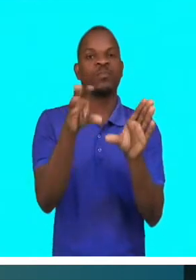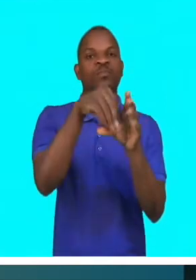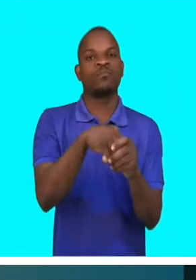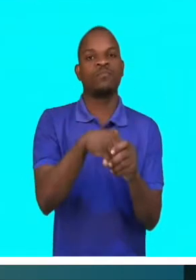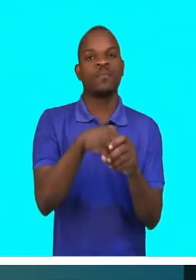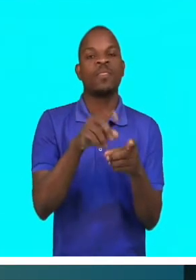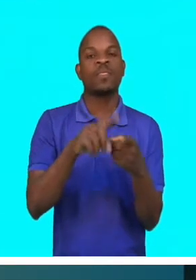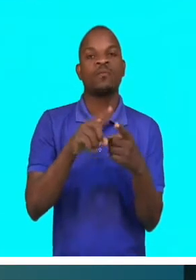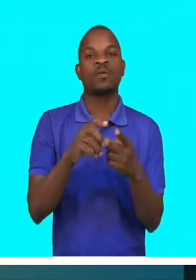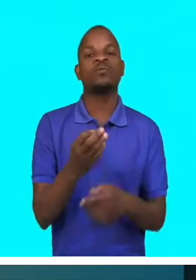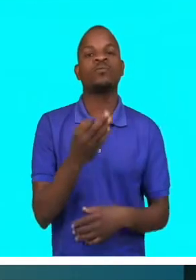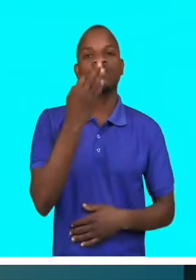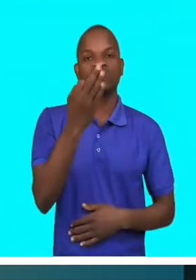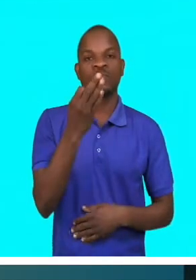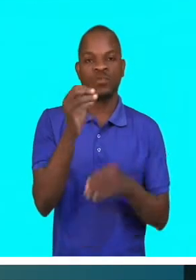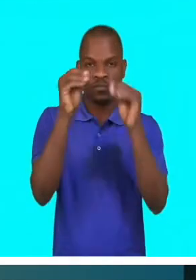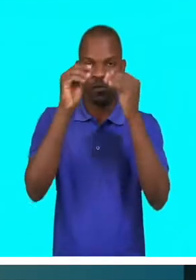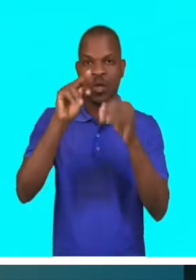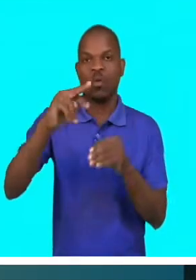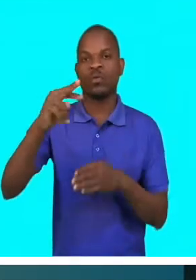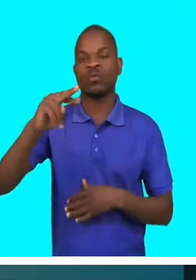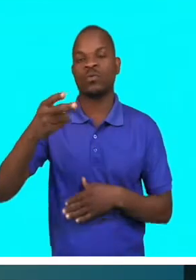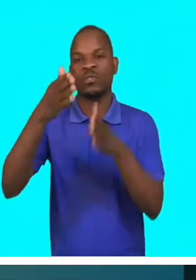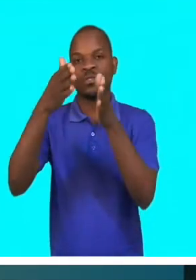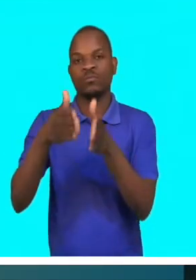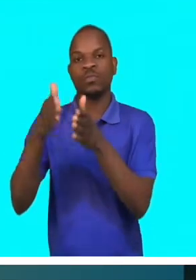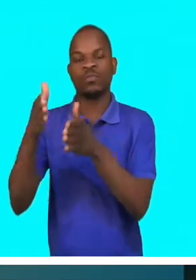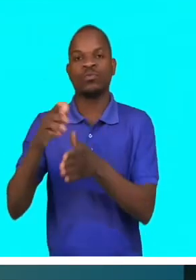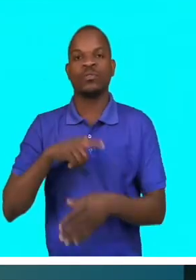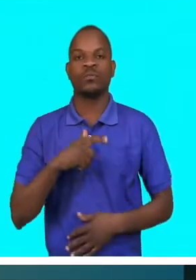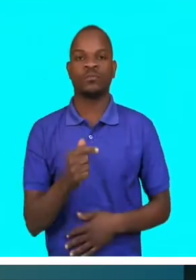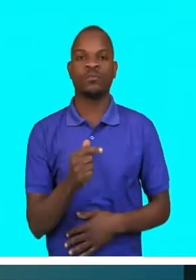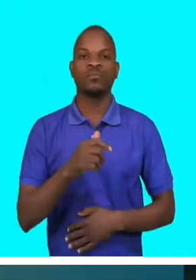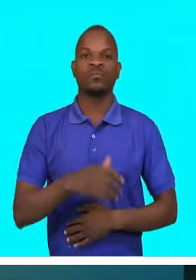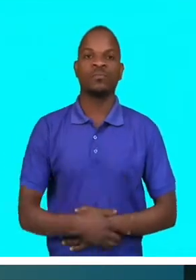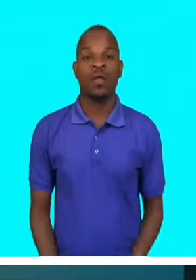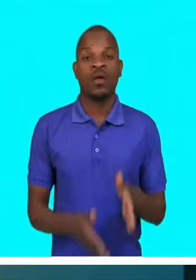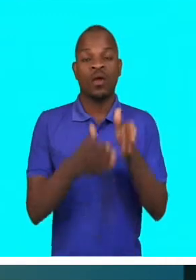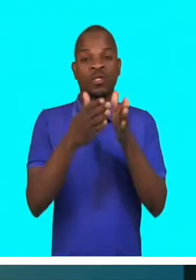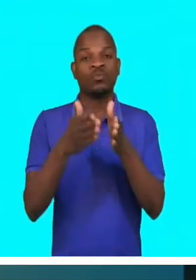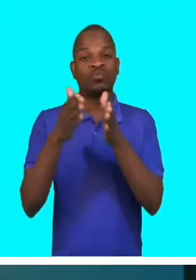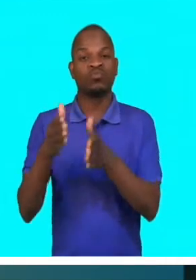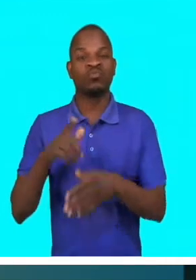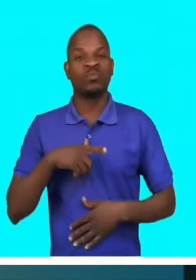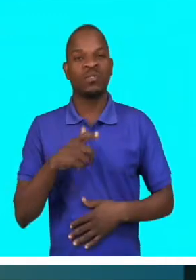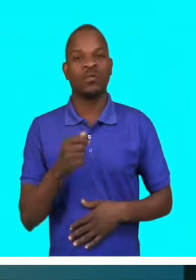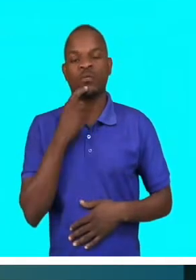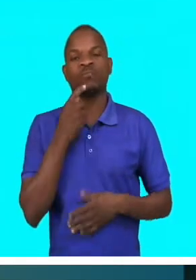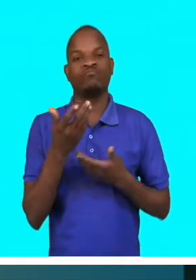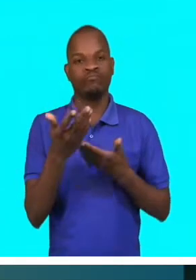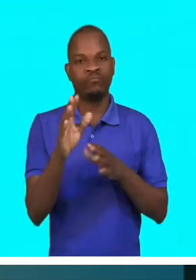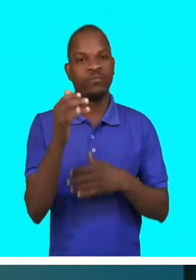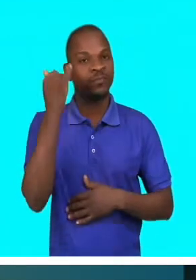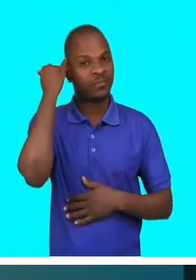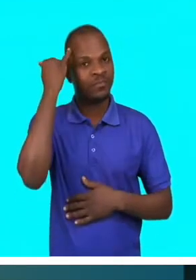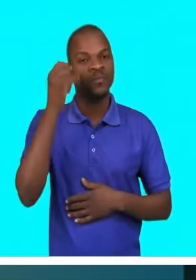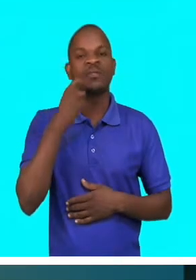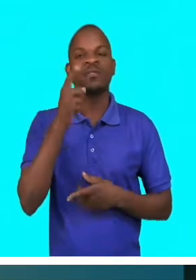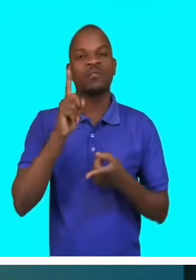portanto, úteis mais tarde fazendo a formação aos outros. Os outros terão a sua oportunidade. Os formados louvam a